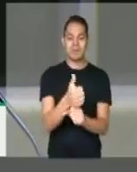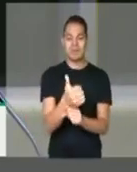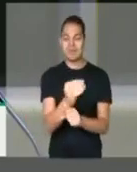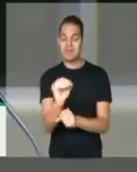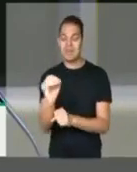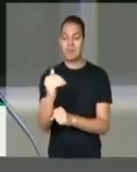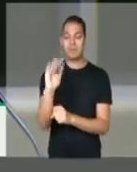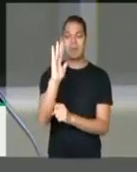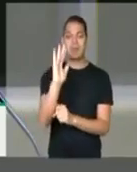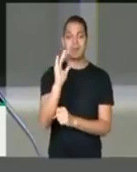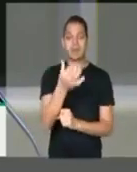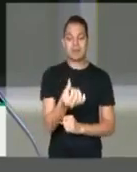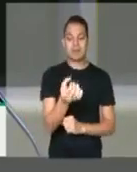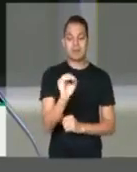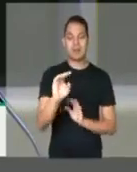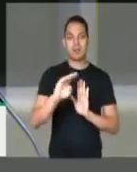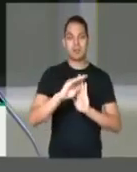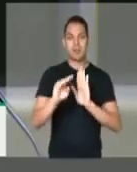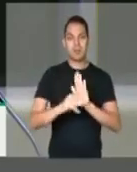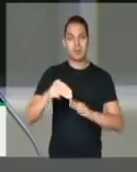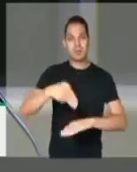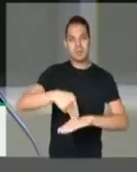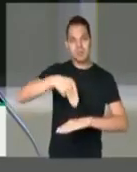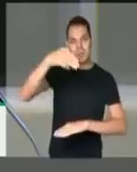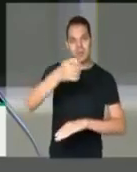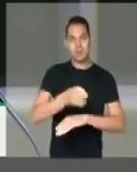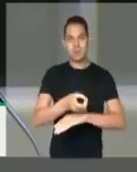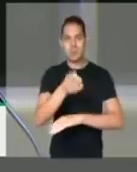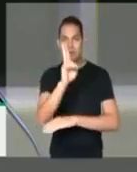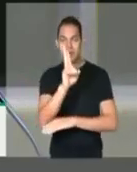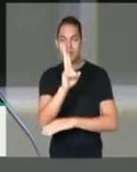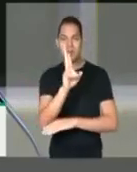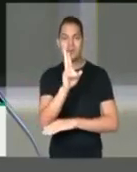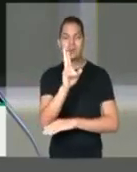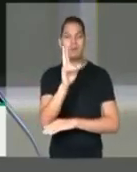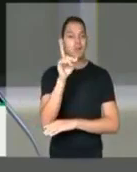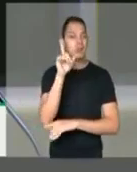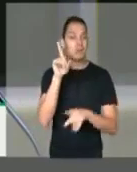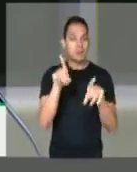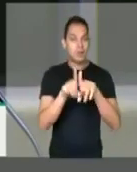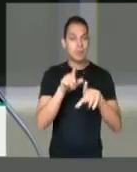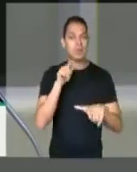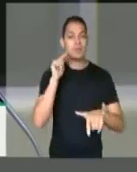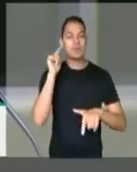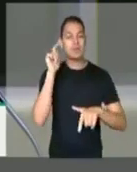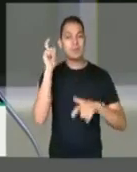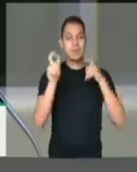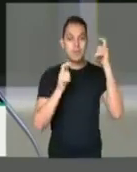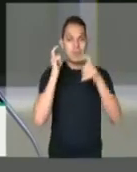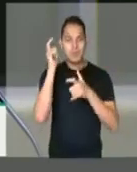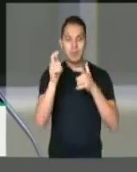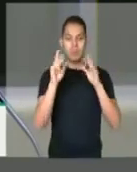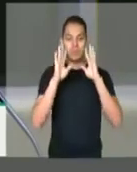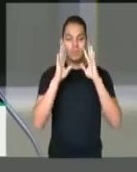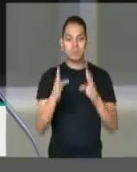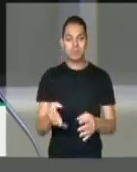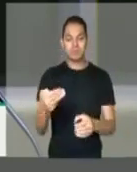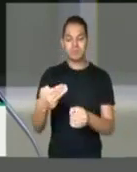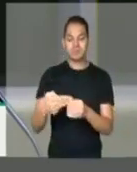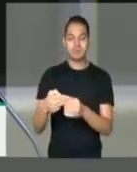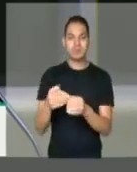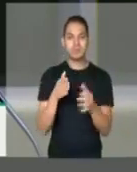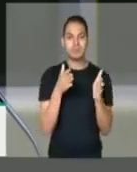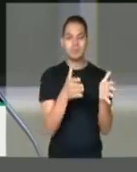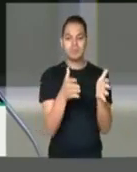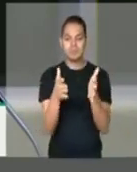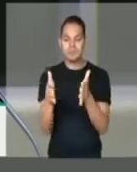graduação, 60 programas de mestrado e doutorado, e que se preocupa em estar presente na vida dos municípios,